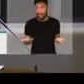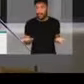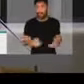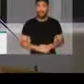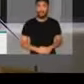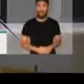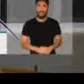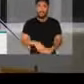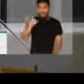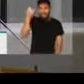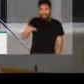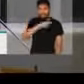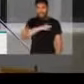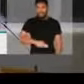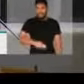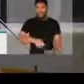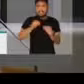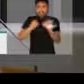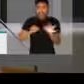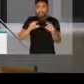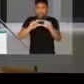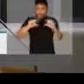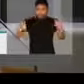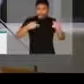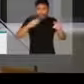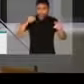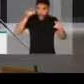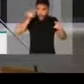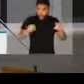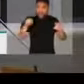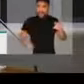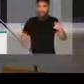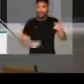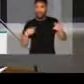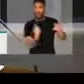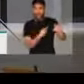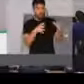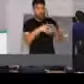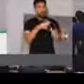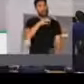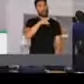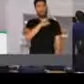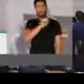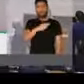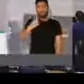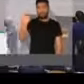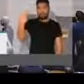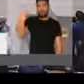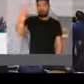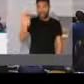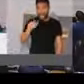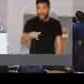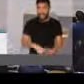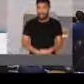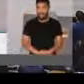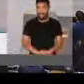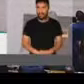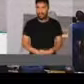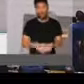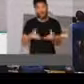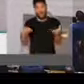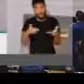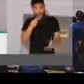Eu quero saber se Vossa Excelência confirma essa afirmação que nós merecemos tomar bala na cabeça. E por fim, dizer o